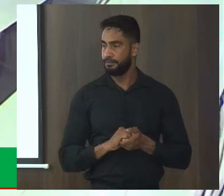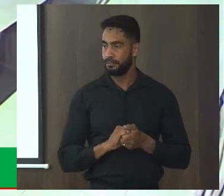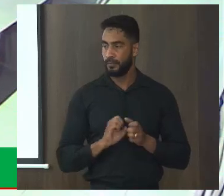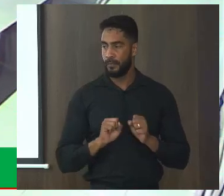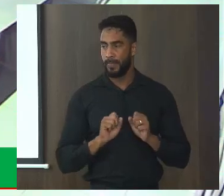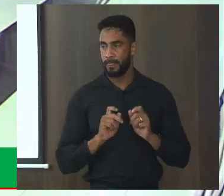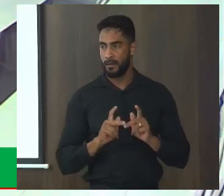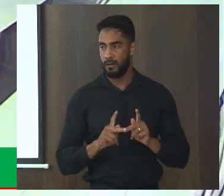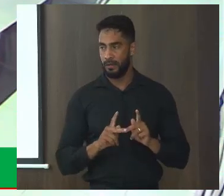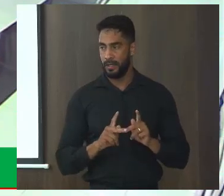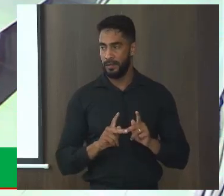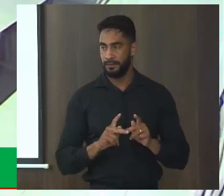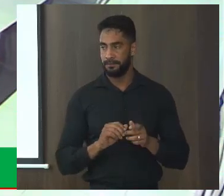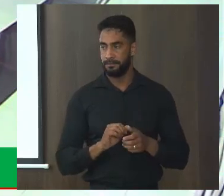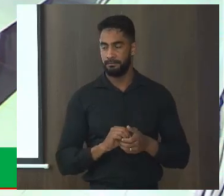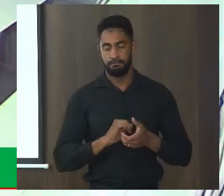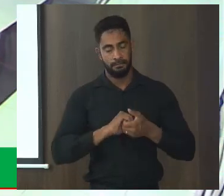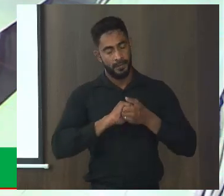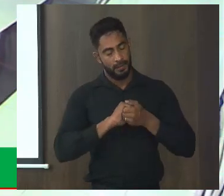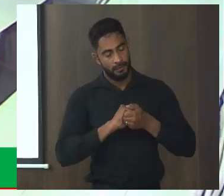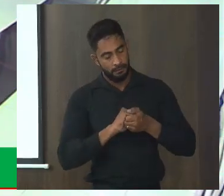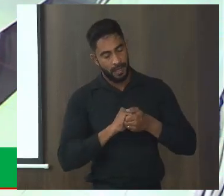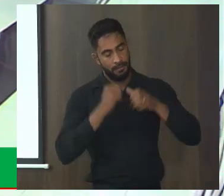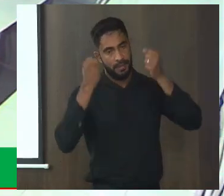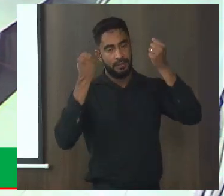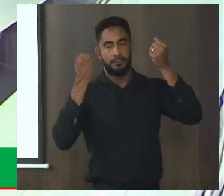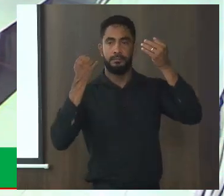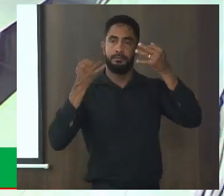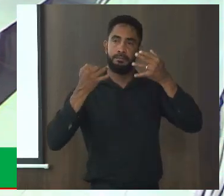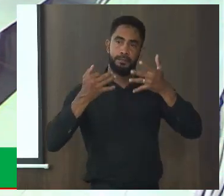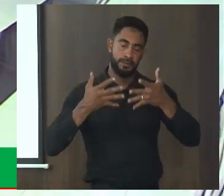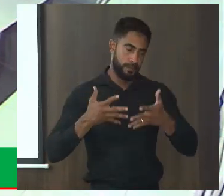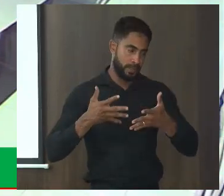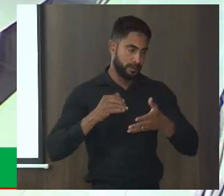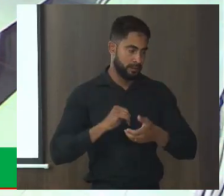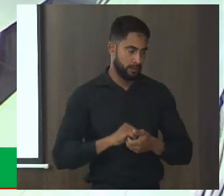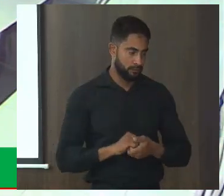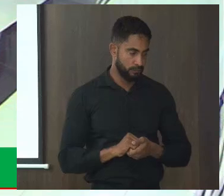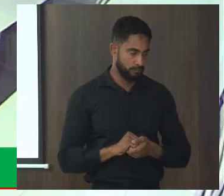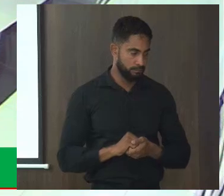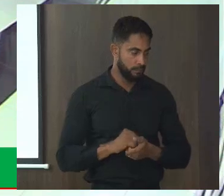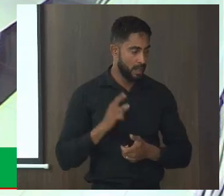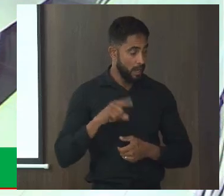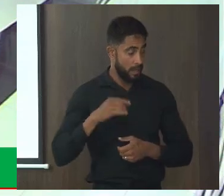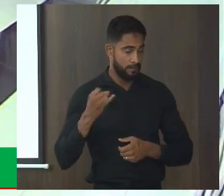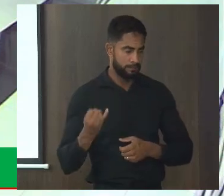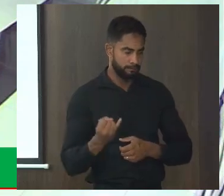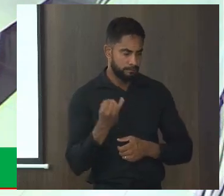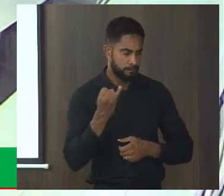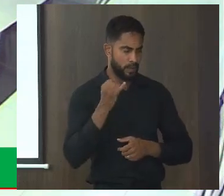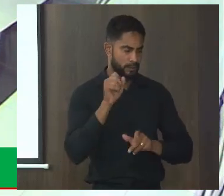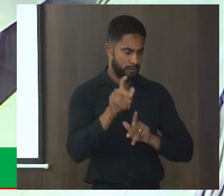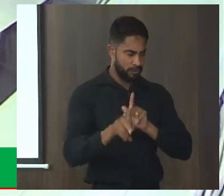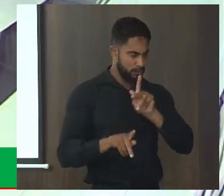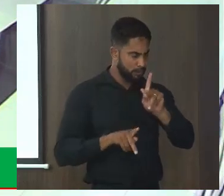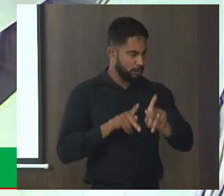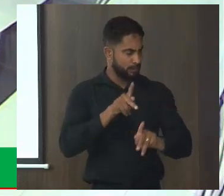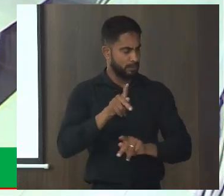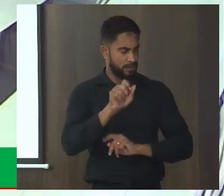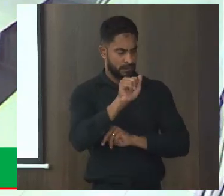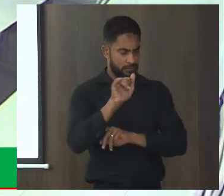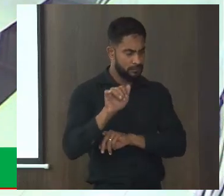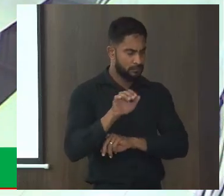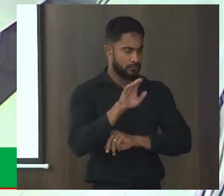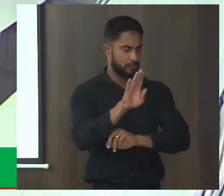Ok. Adauri, parabéns aí pela explanação. É muito importante que a população de